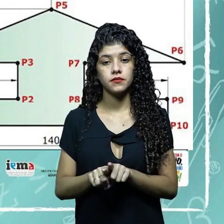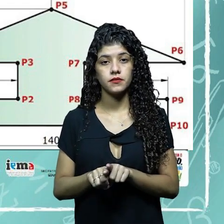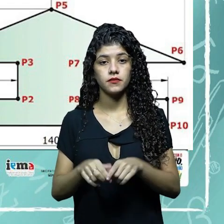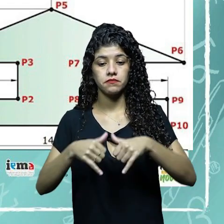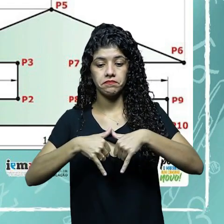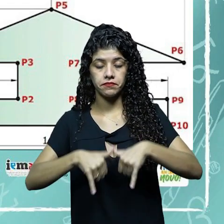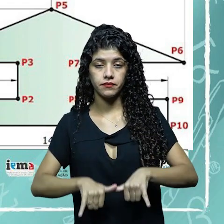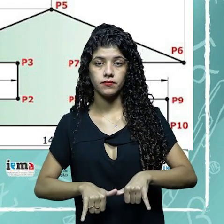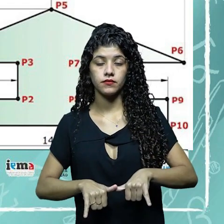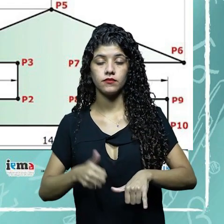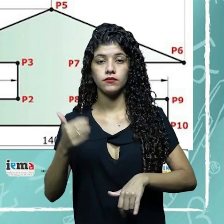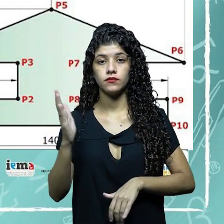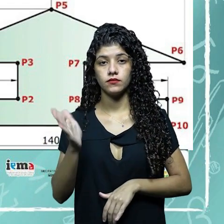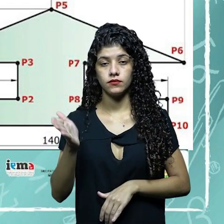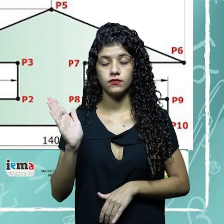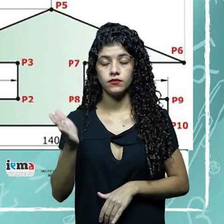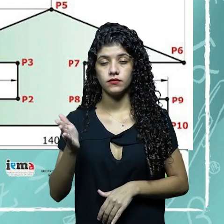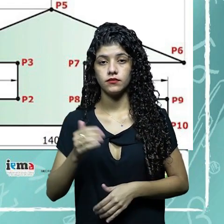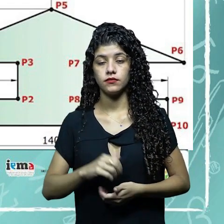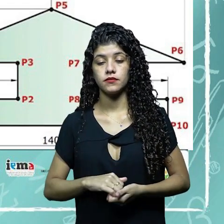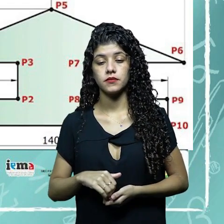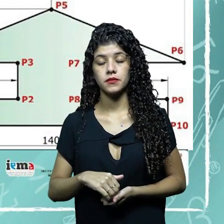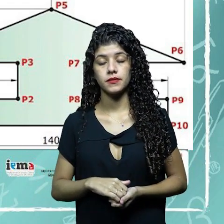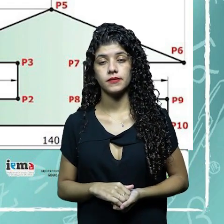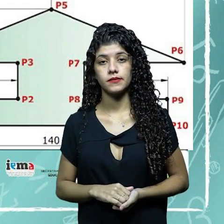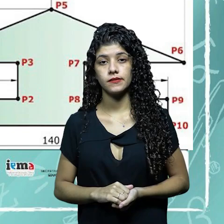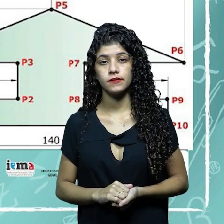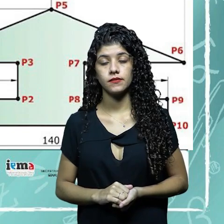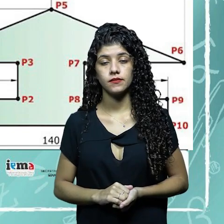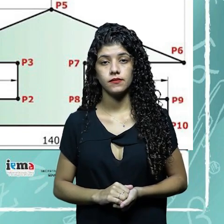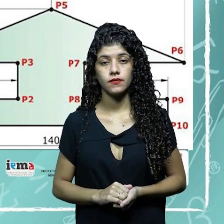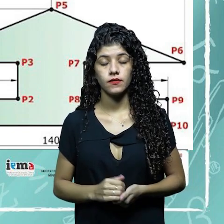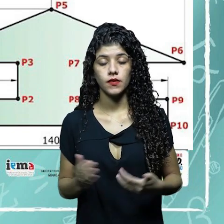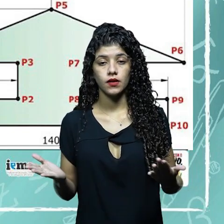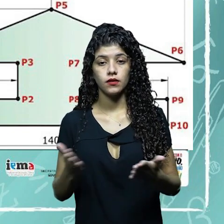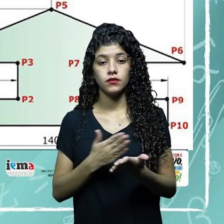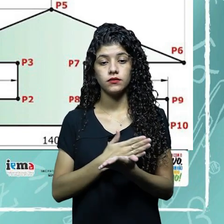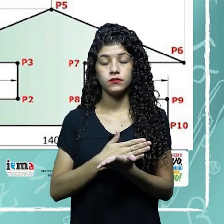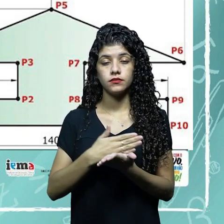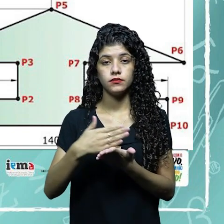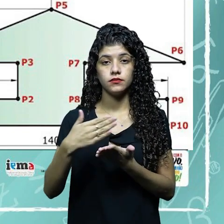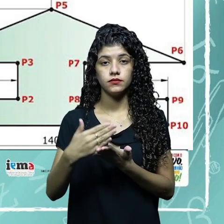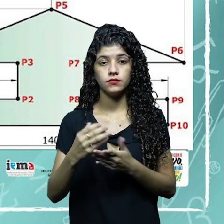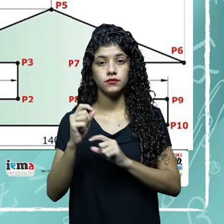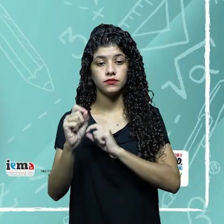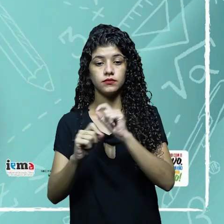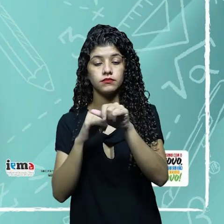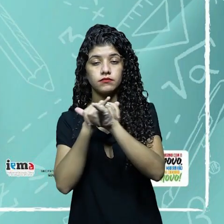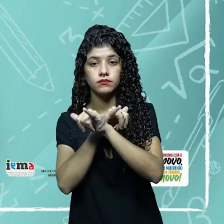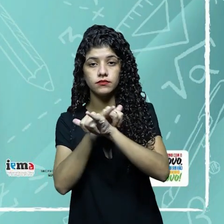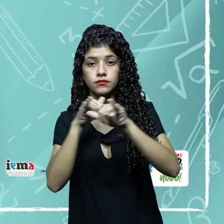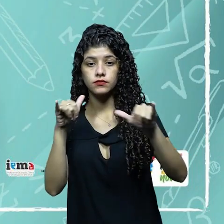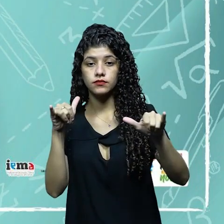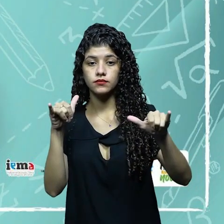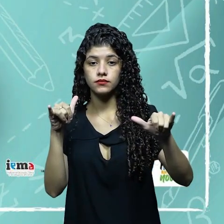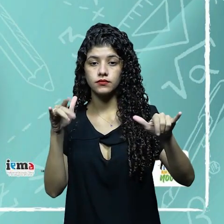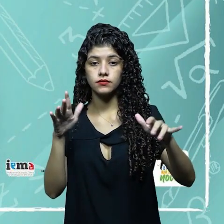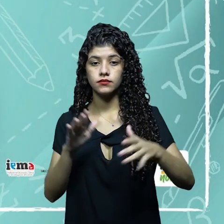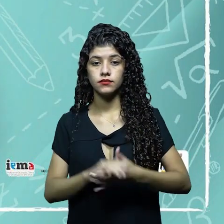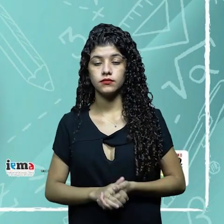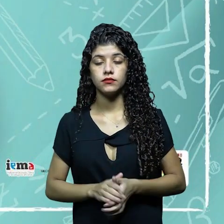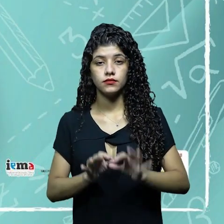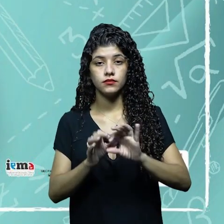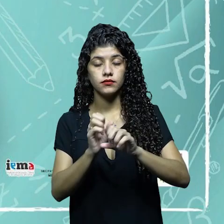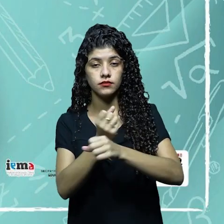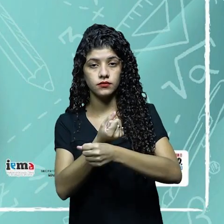ponto na tua área de trabalho, e daí em diante, gente, é só informar as medidas, que ele mesmo já vai